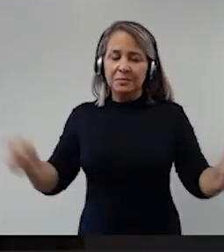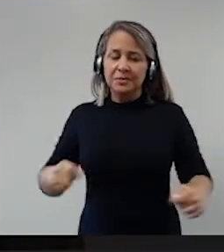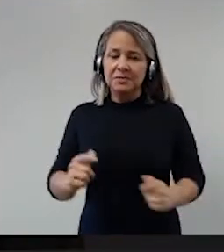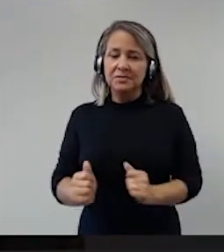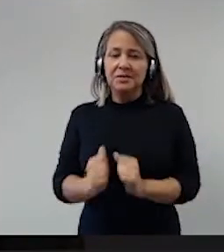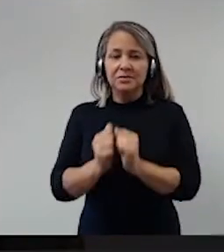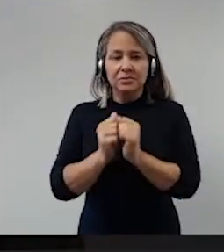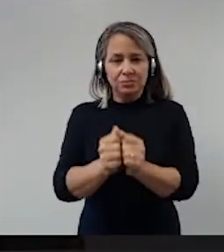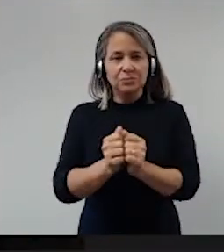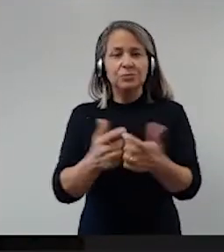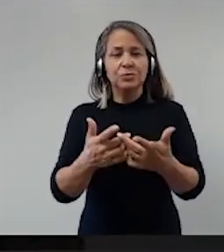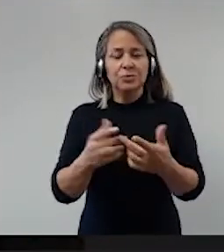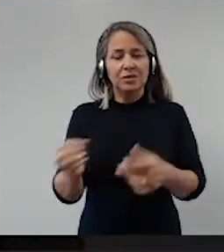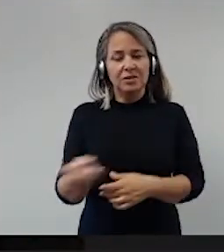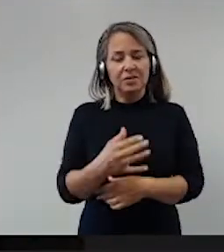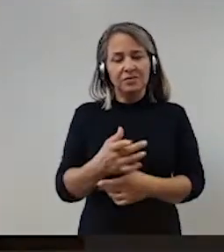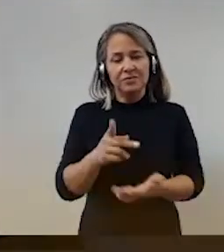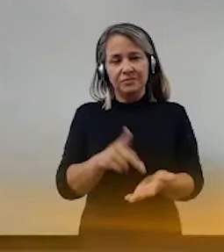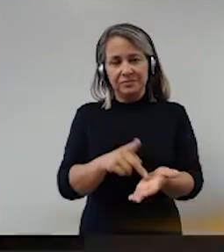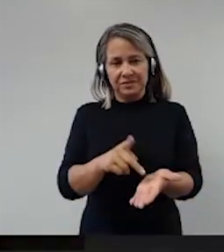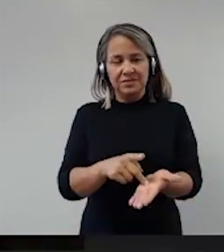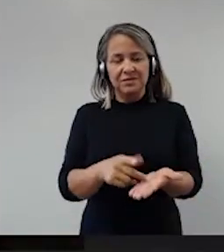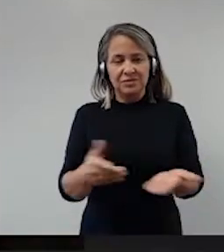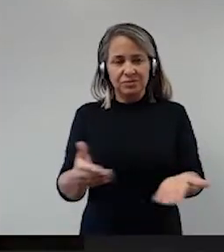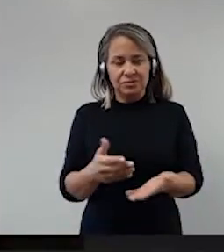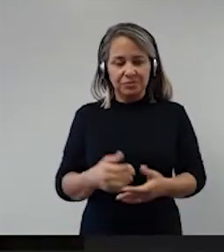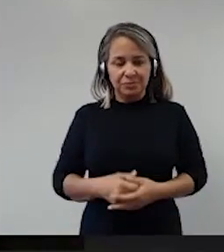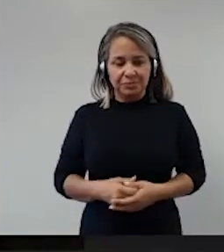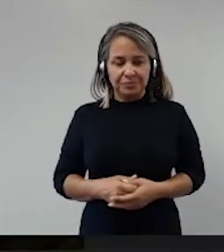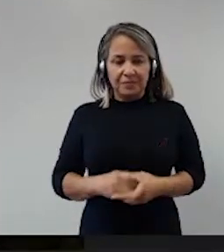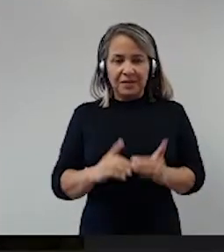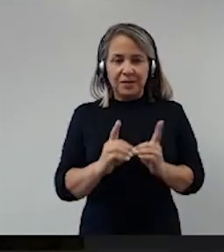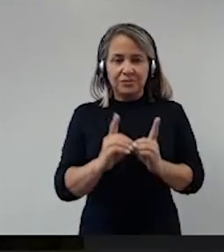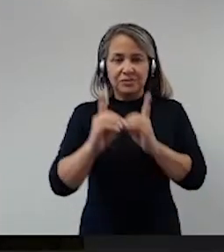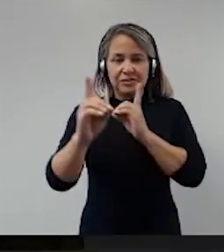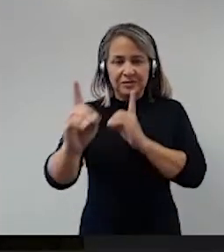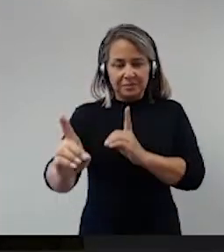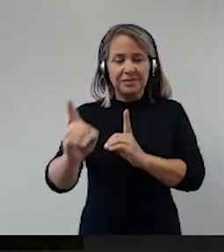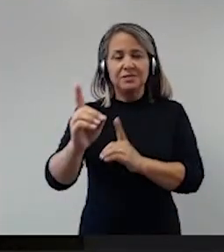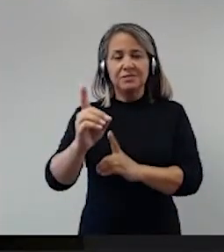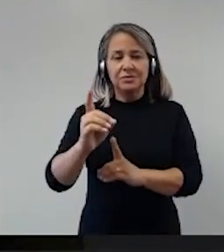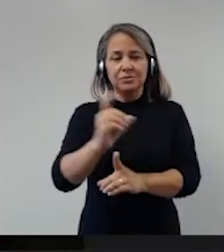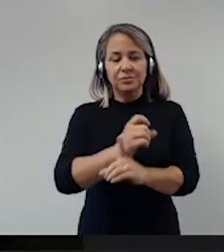acompanhar essa nova realidade, que são o distanciamento social, que